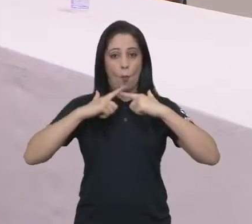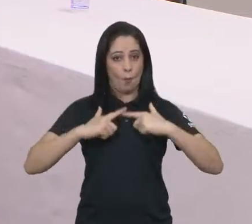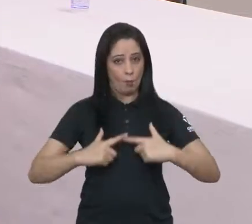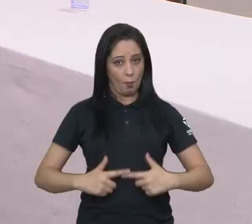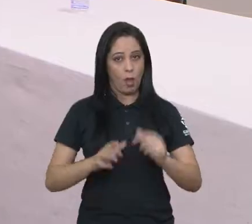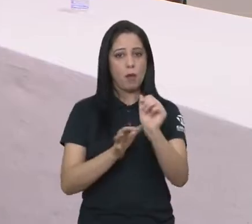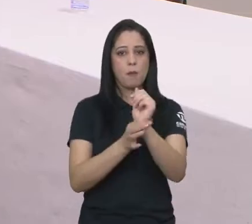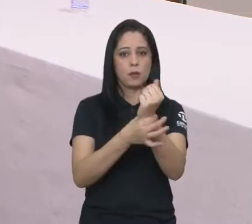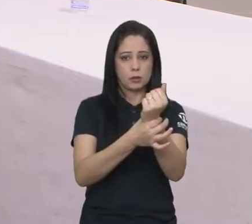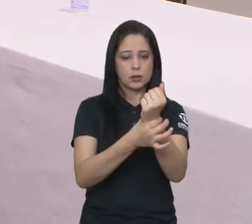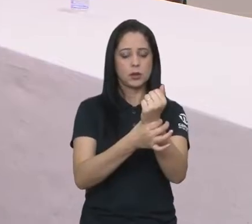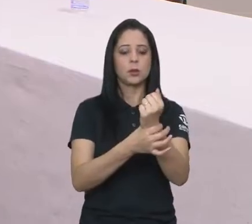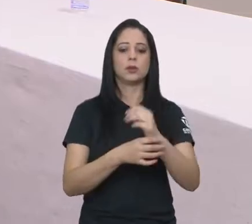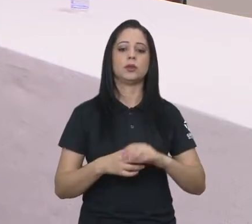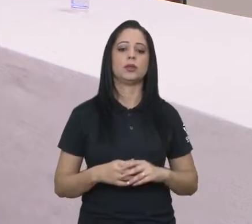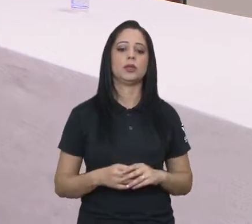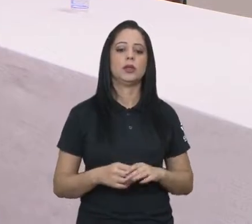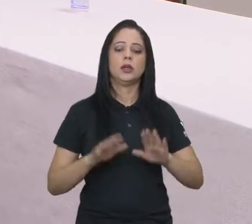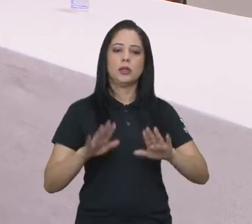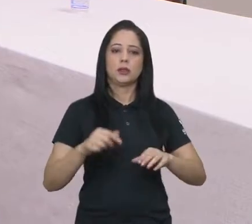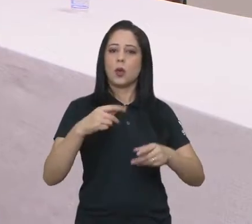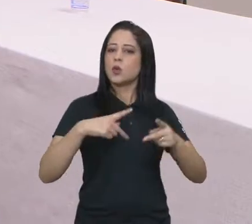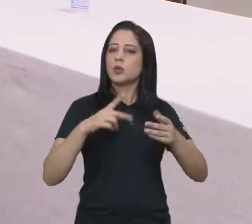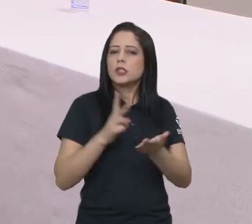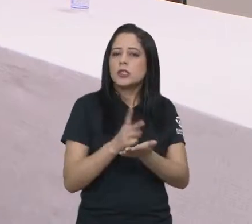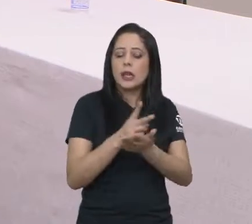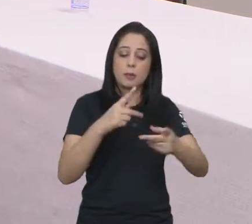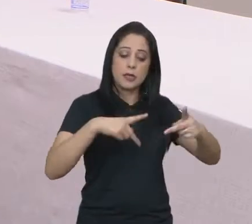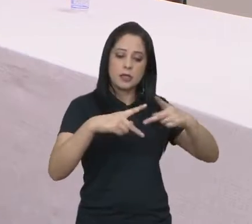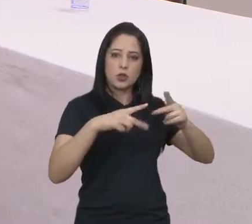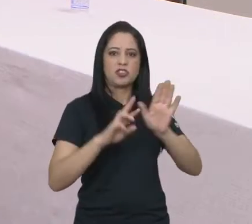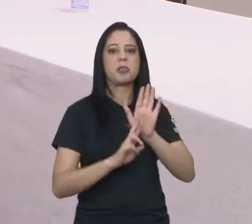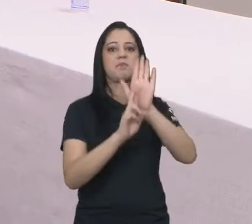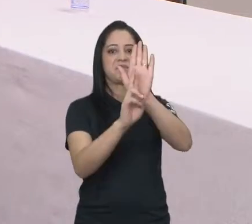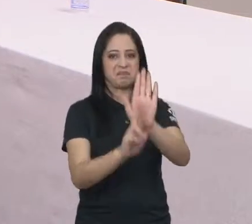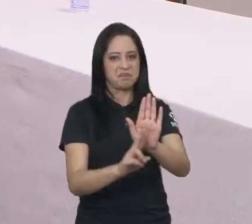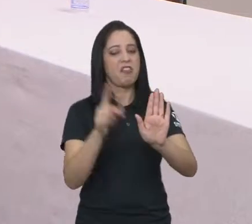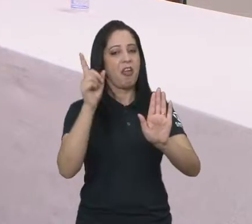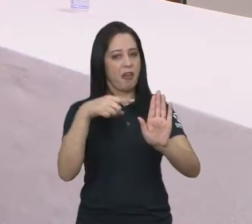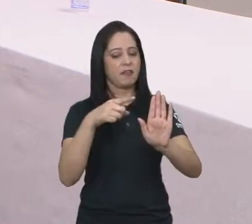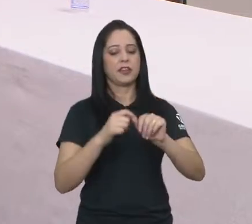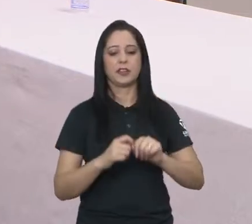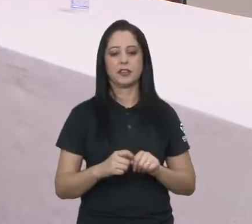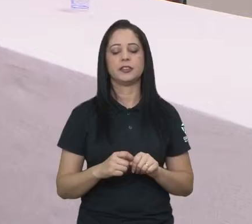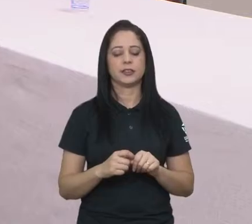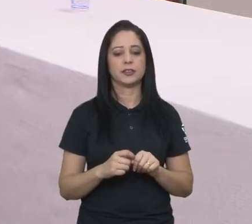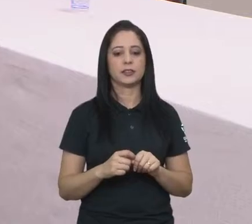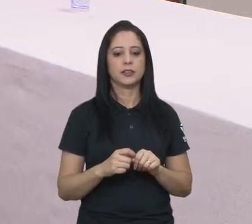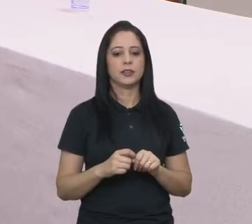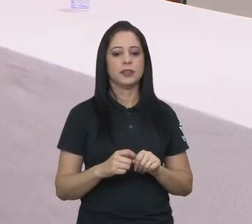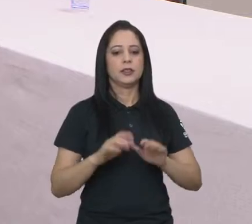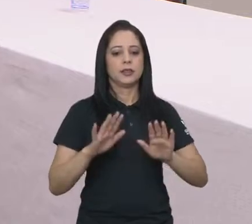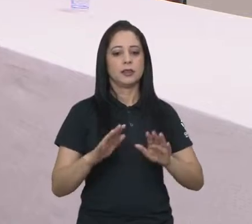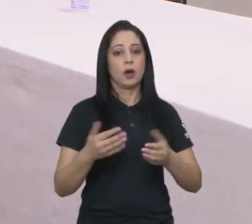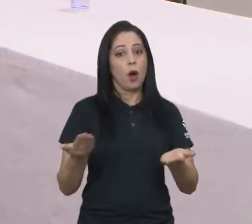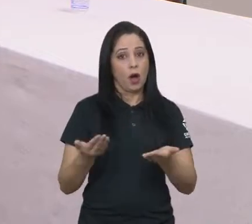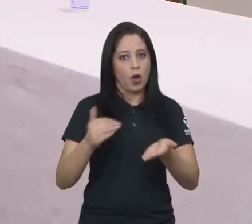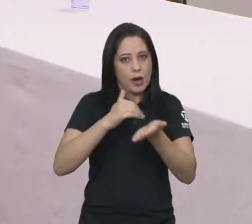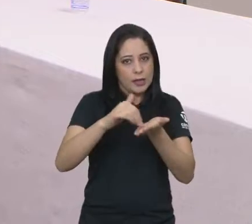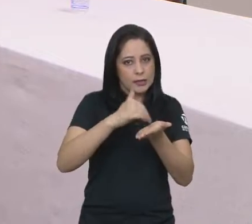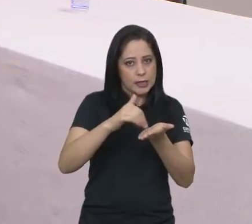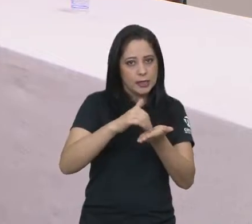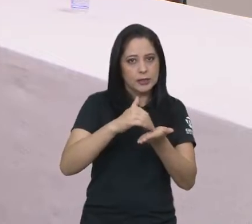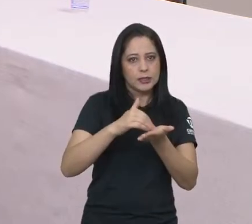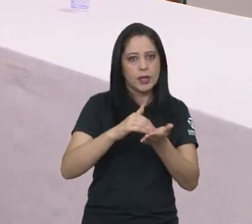e segura, né? Então é isso que coloca São José sempre em destaque e é esse o caminho que nós vamos dar através